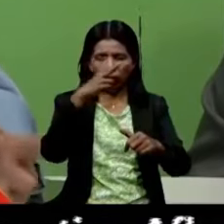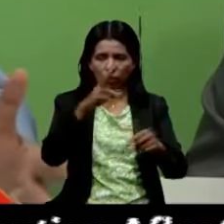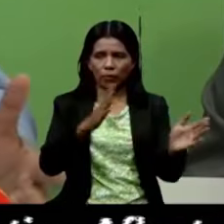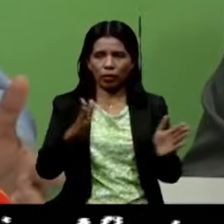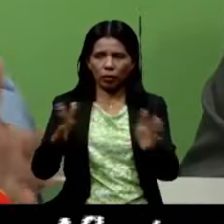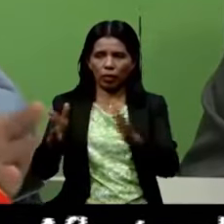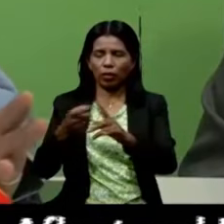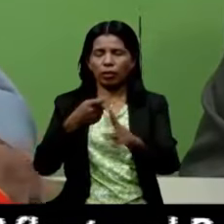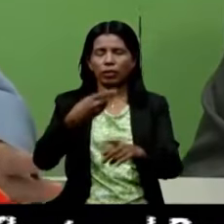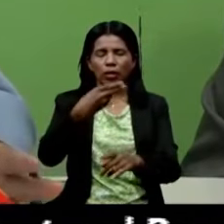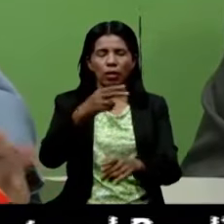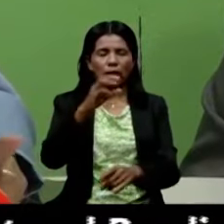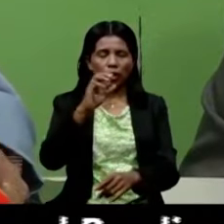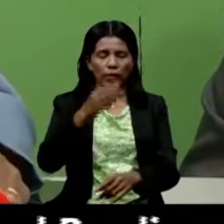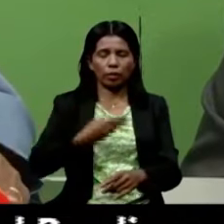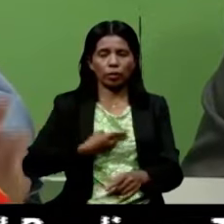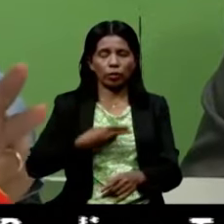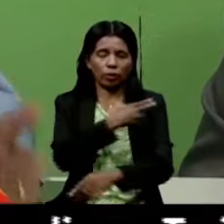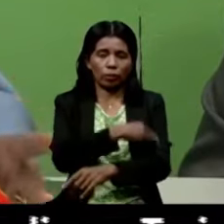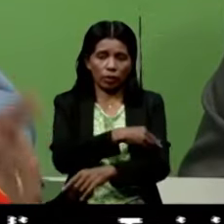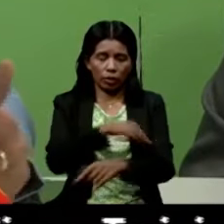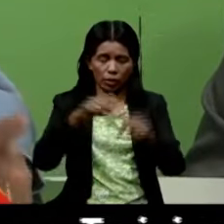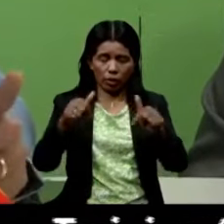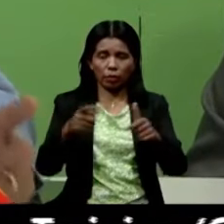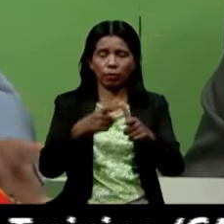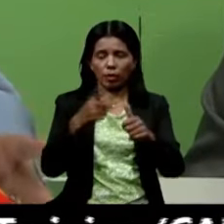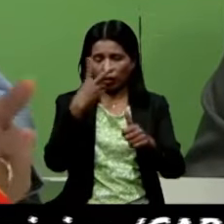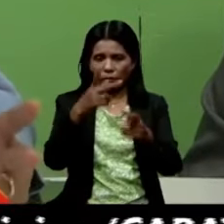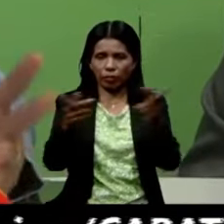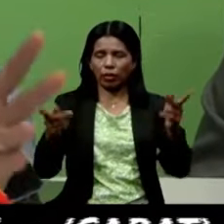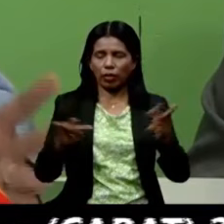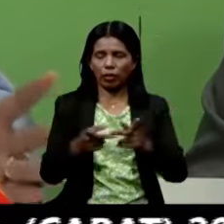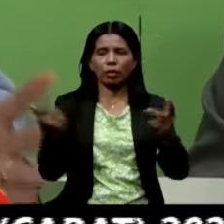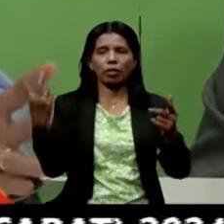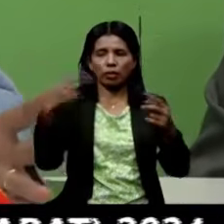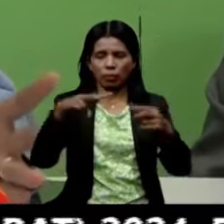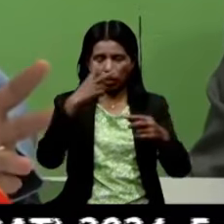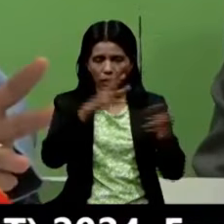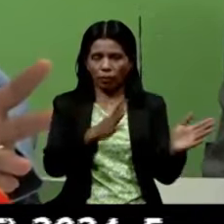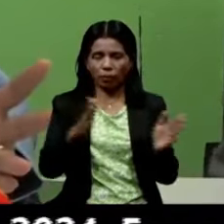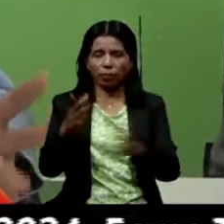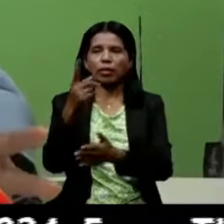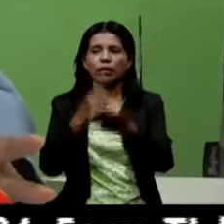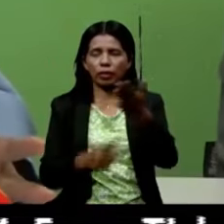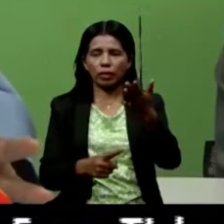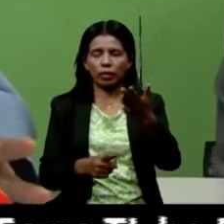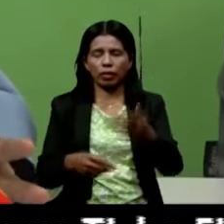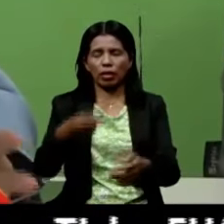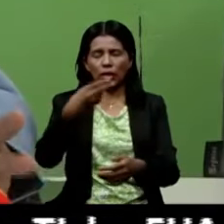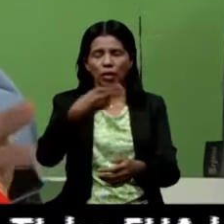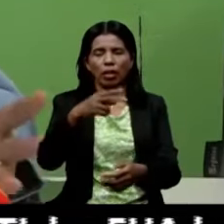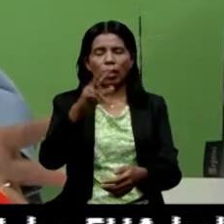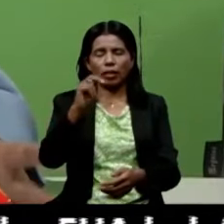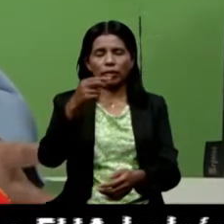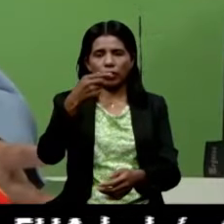preparasan usi HNJB ne. Ida permeru si ramai hare faten, ida segundo horbahera si ramai onomos hare preparasan usai damak HNJB